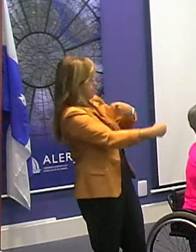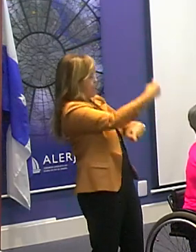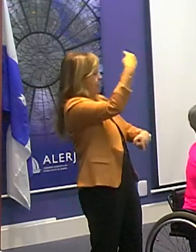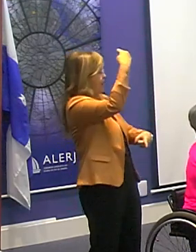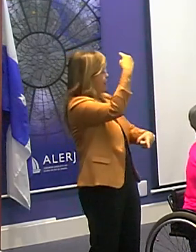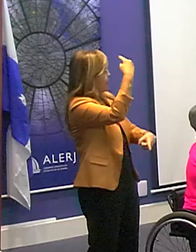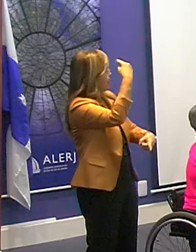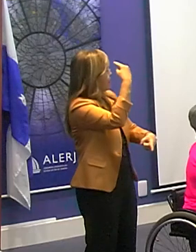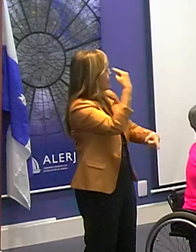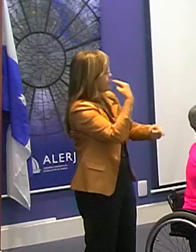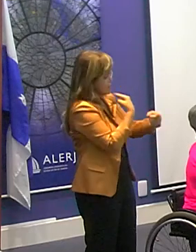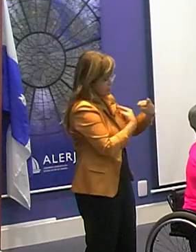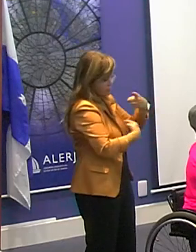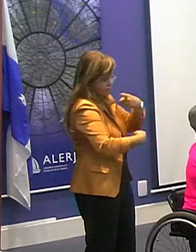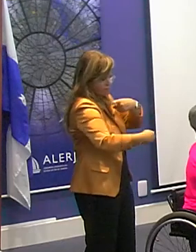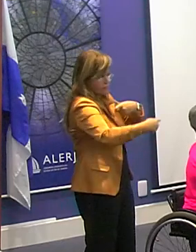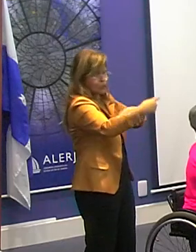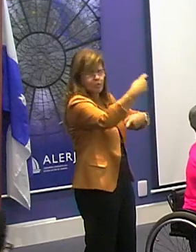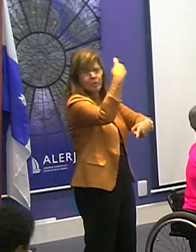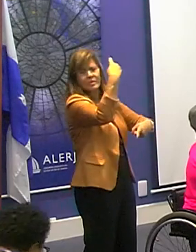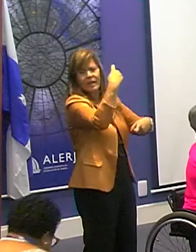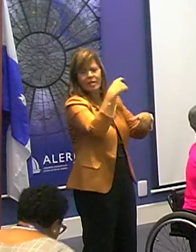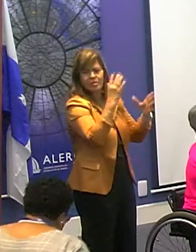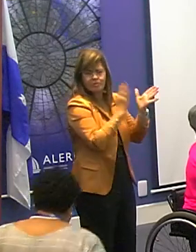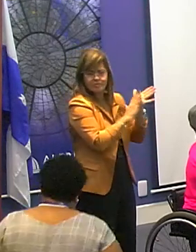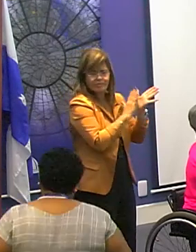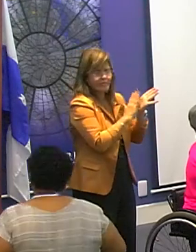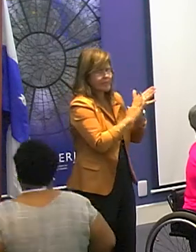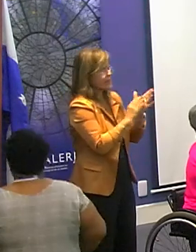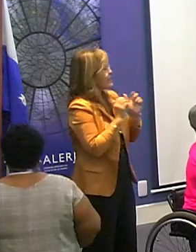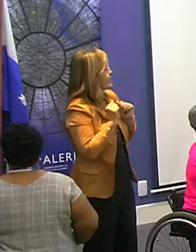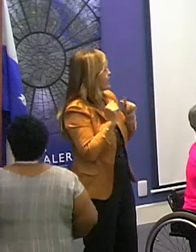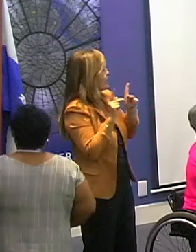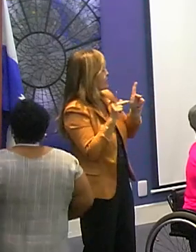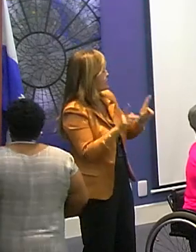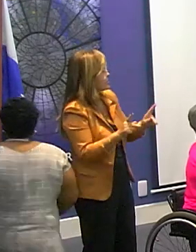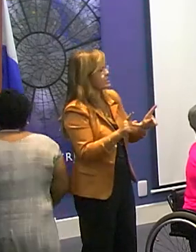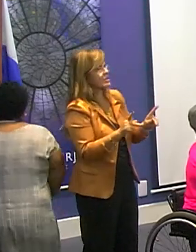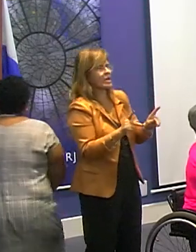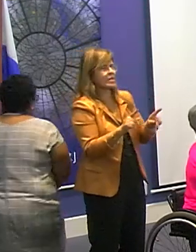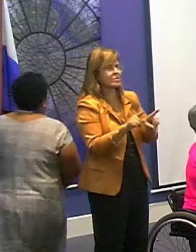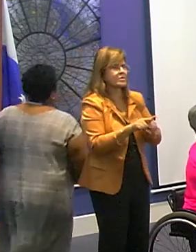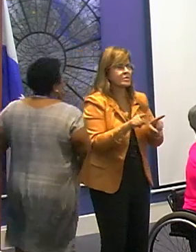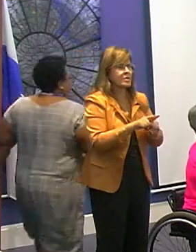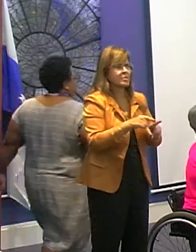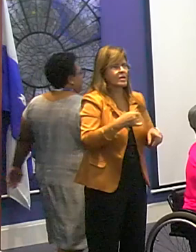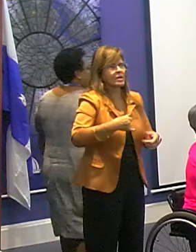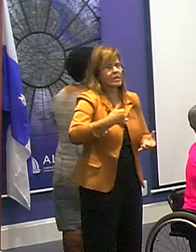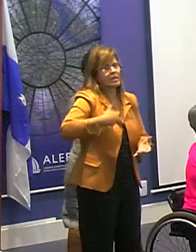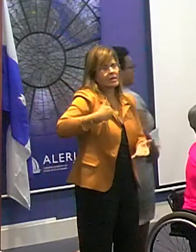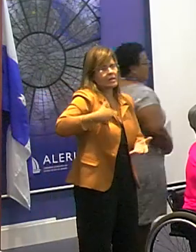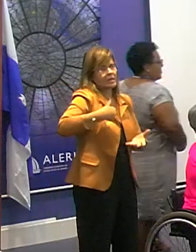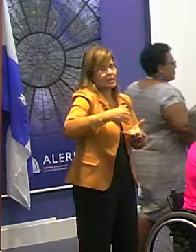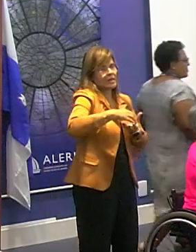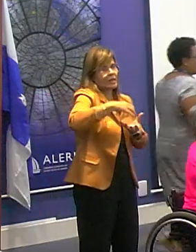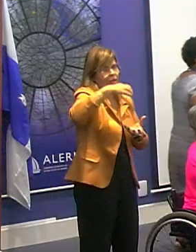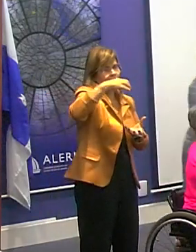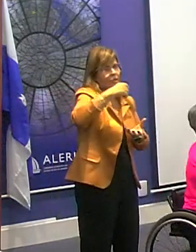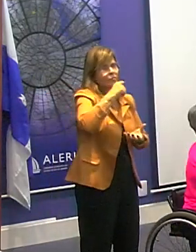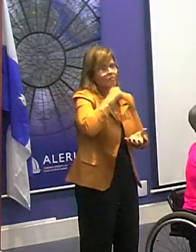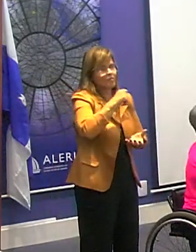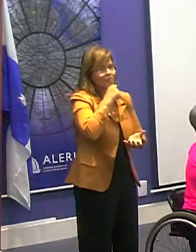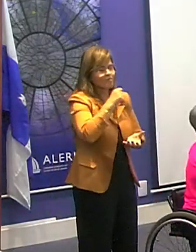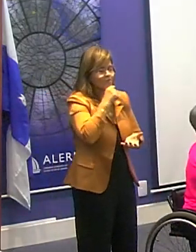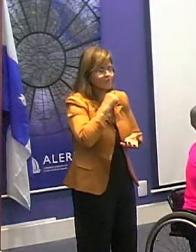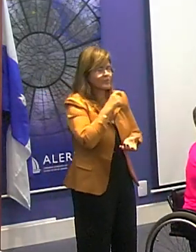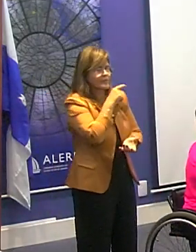nessa caminhada nossa de aposentados, pensionistas e idosos. E você está